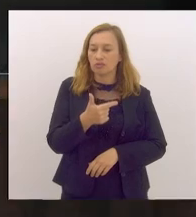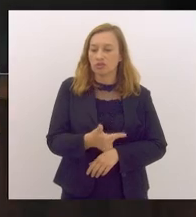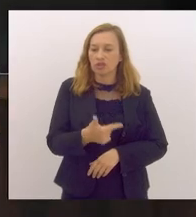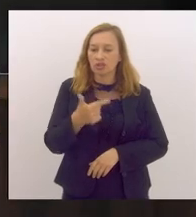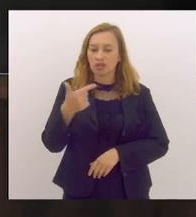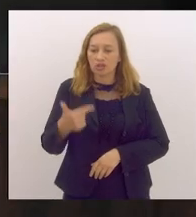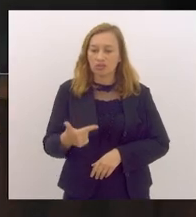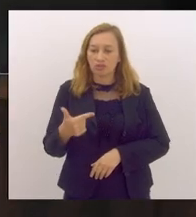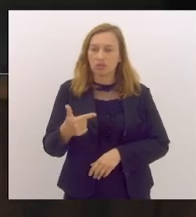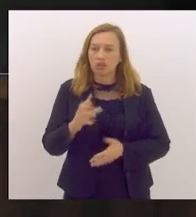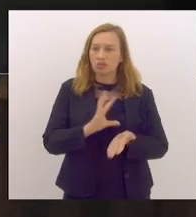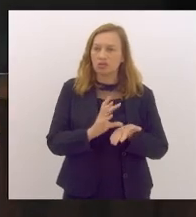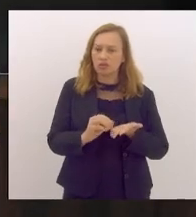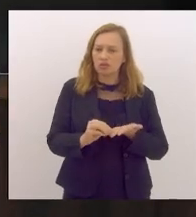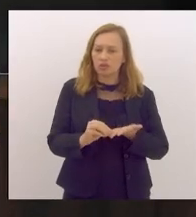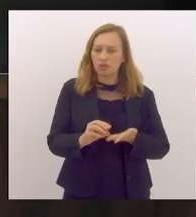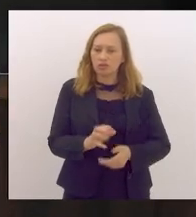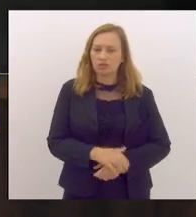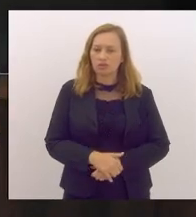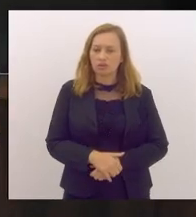22º da pauta.